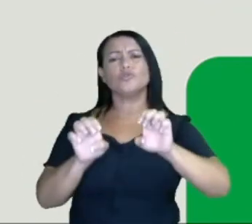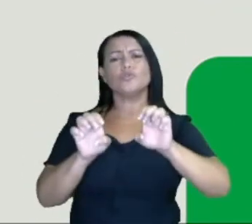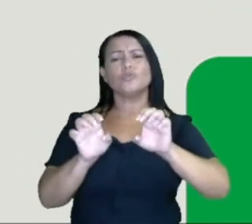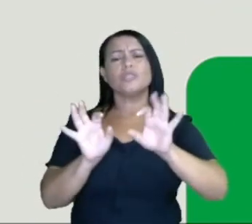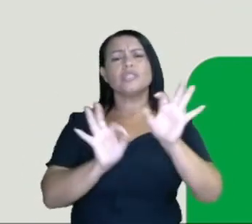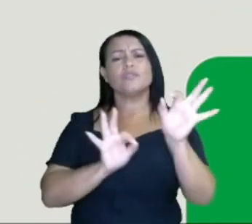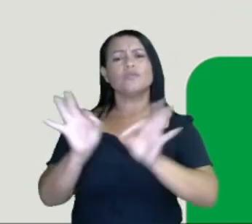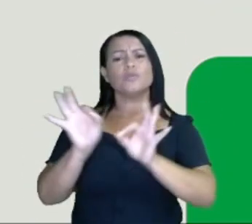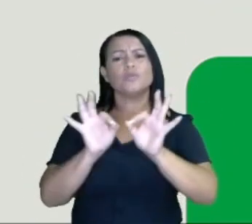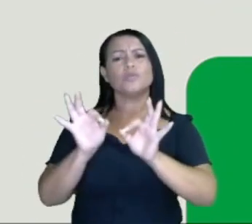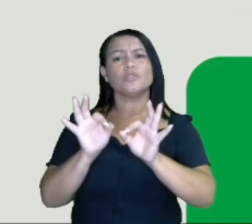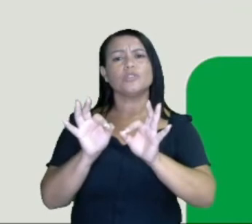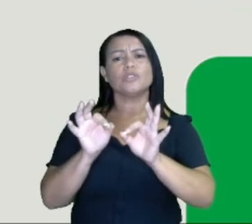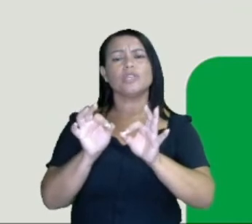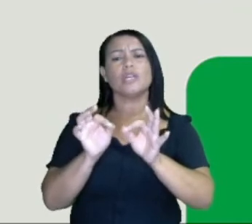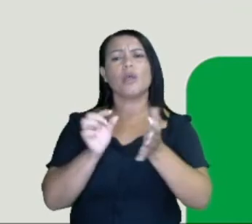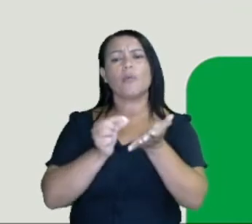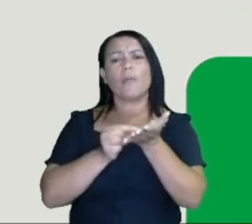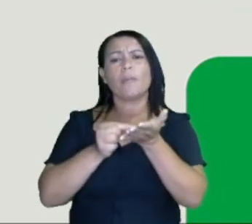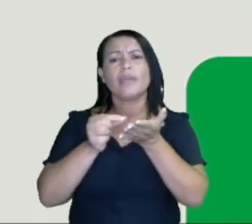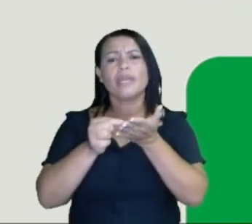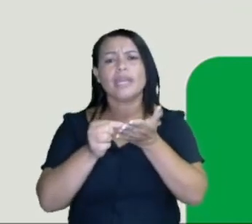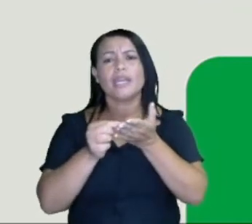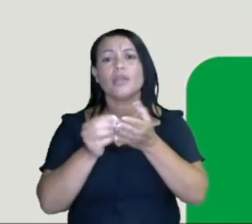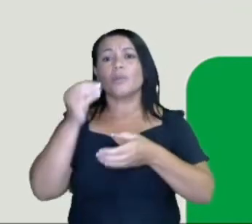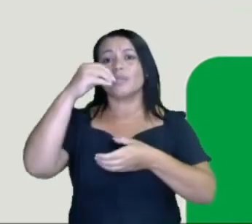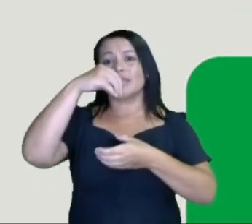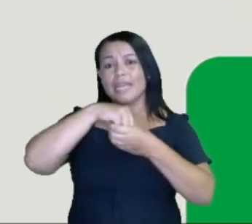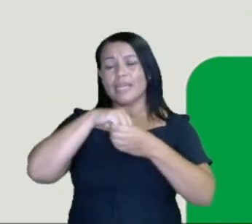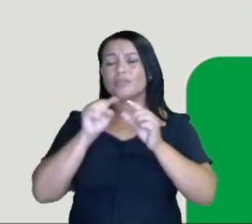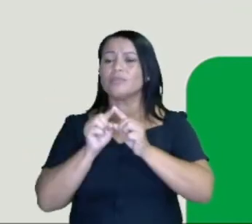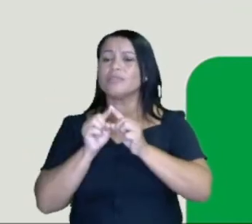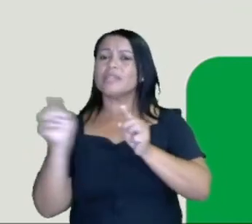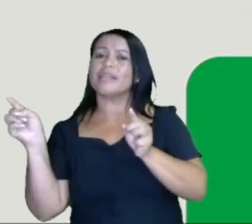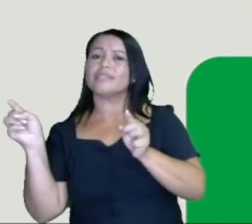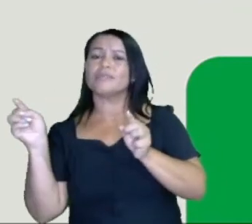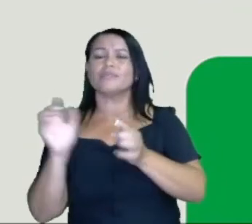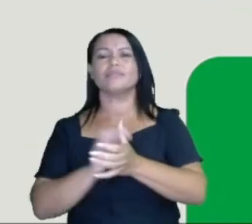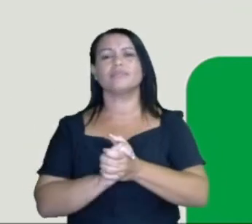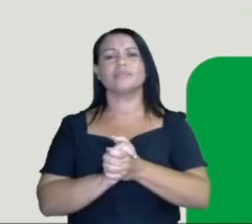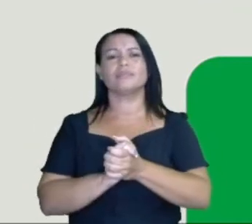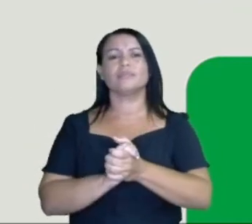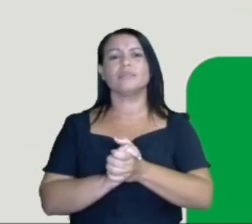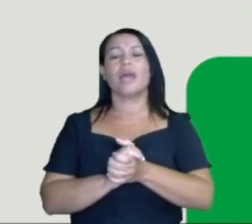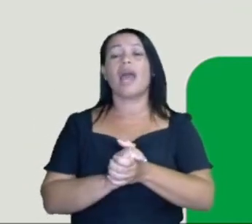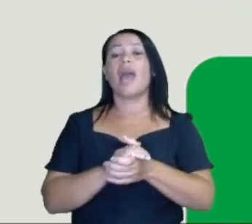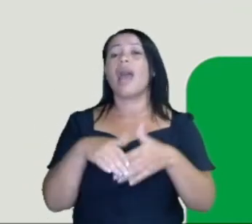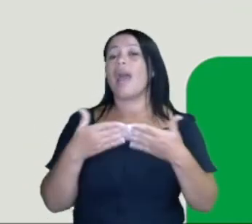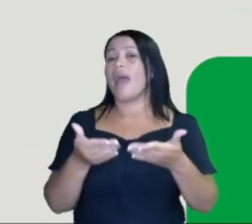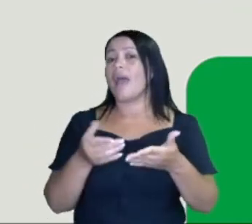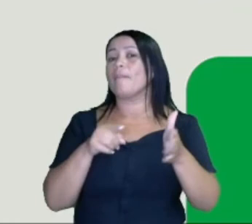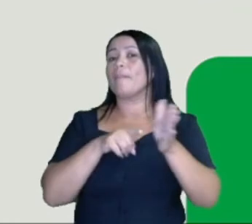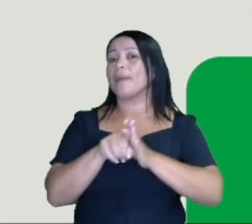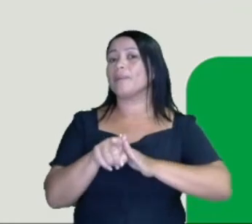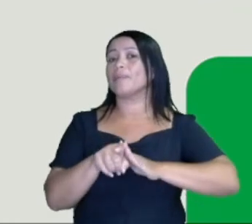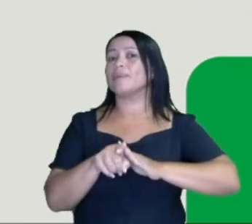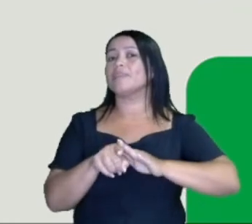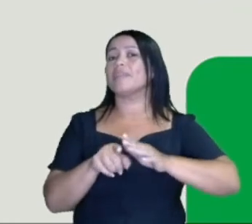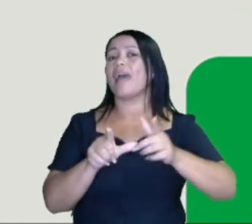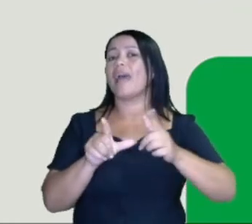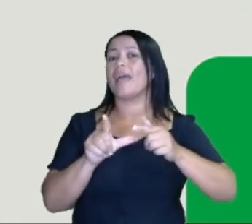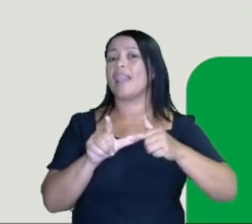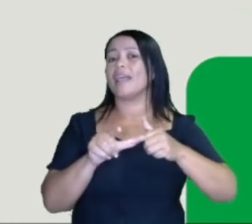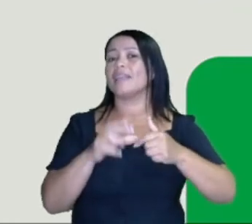funcionam como pequenos órgãos dentro da tracinho. Então, a alternativa certa vai ser